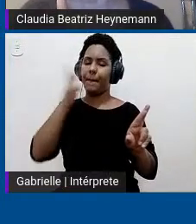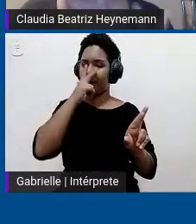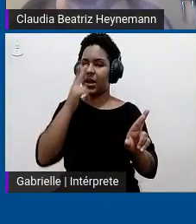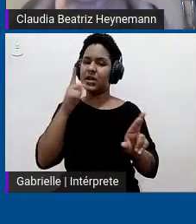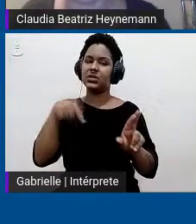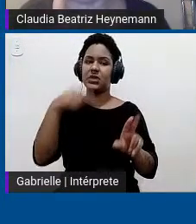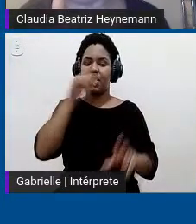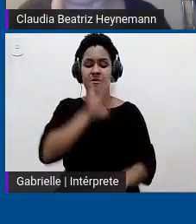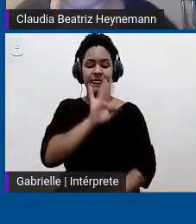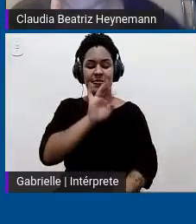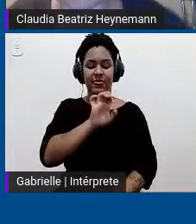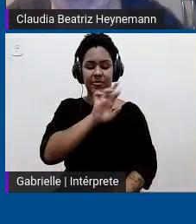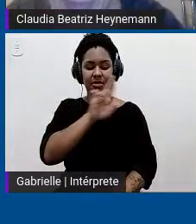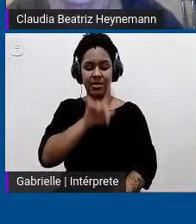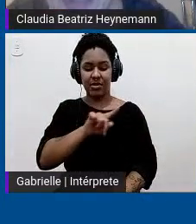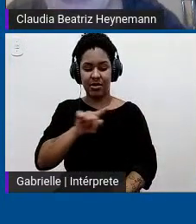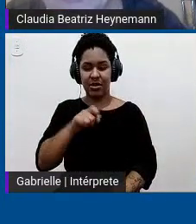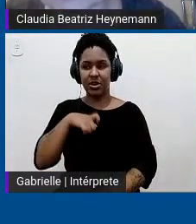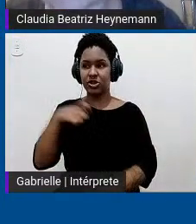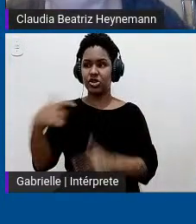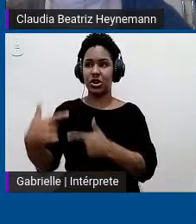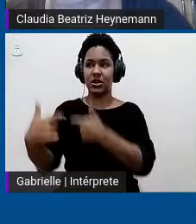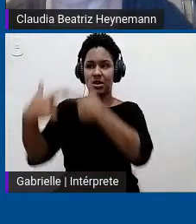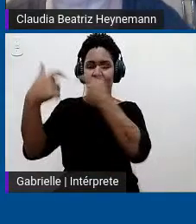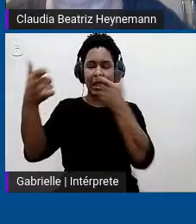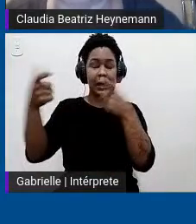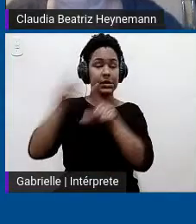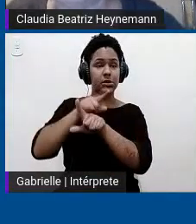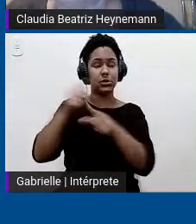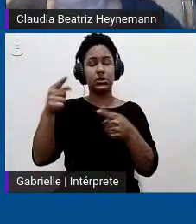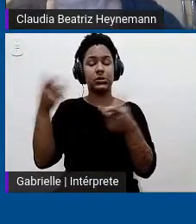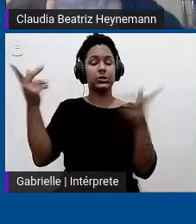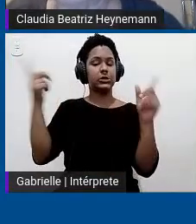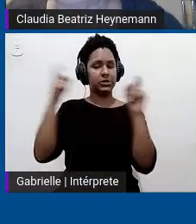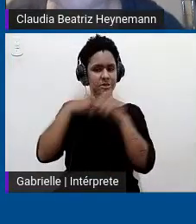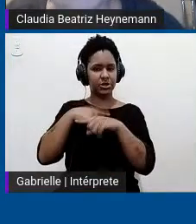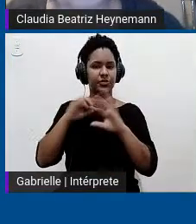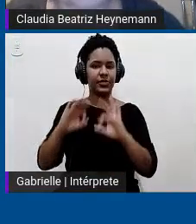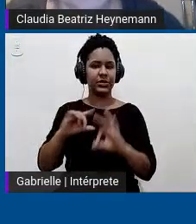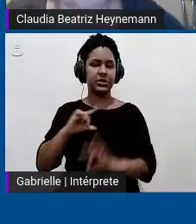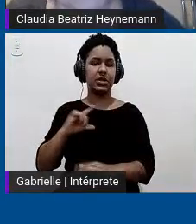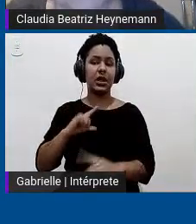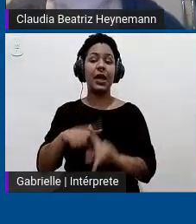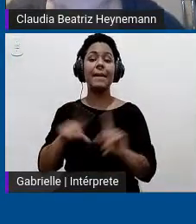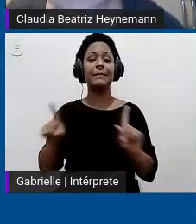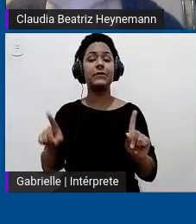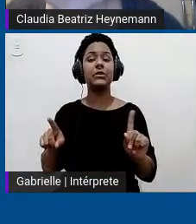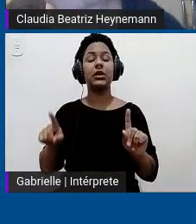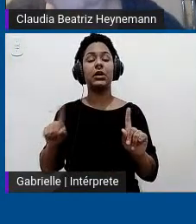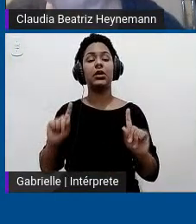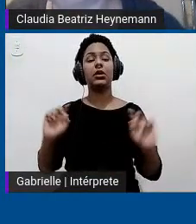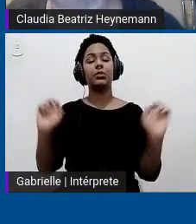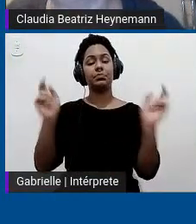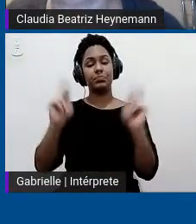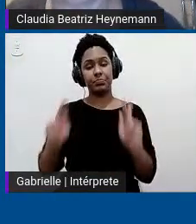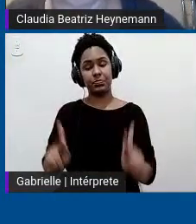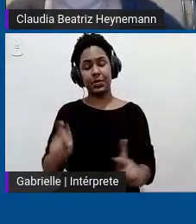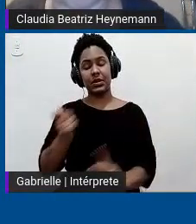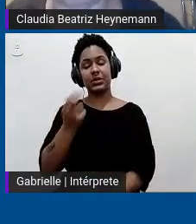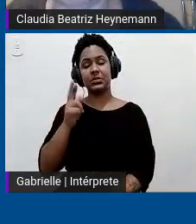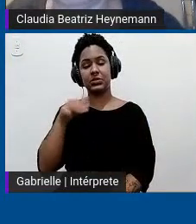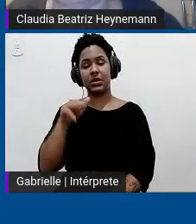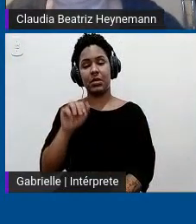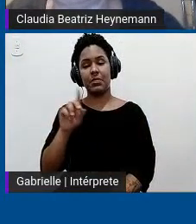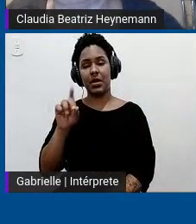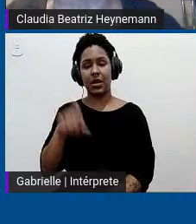Ferrez, né, com esse cenário da guerra, da Primeira Guerra Mundial. Né? Mas, enfim, a paz armada, então, que já se